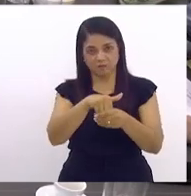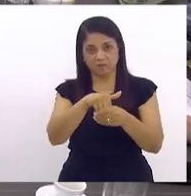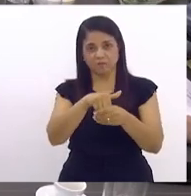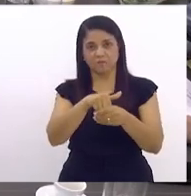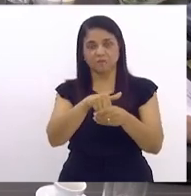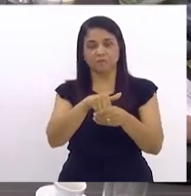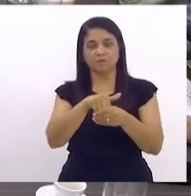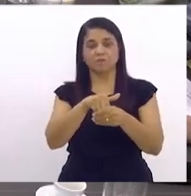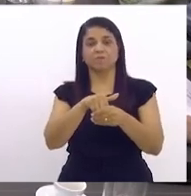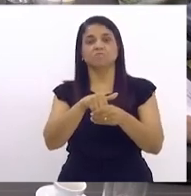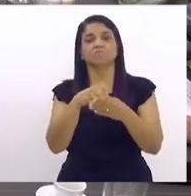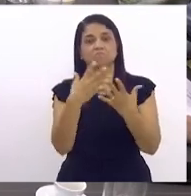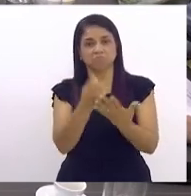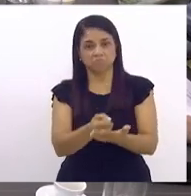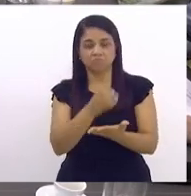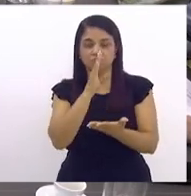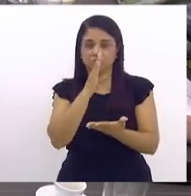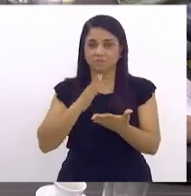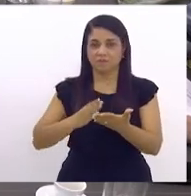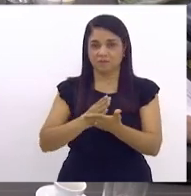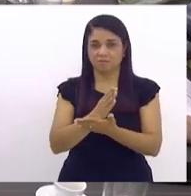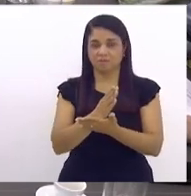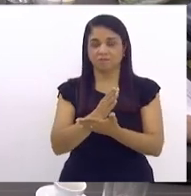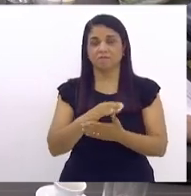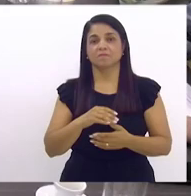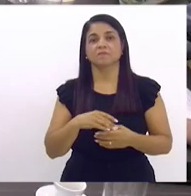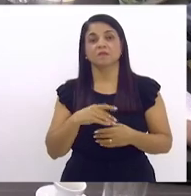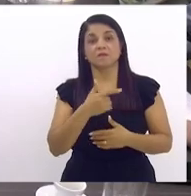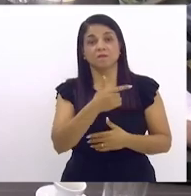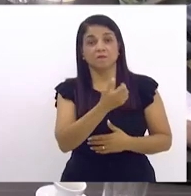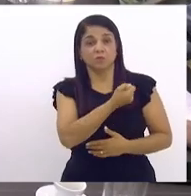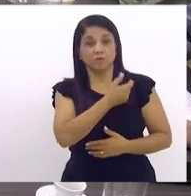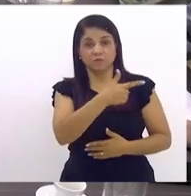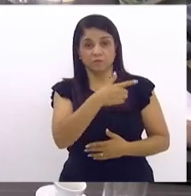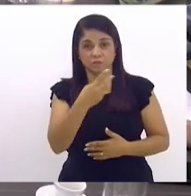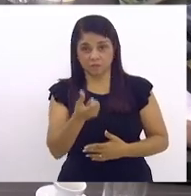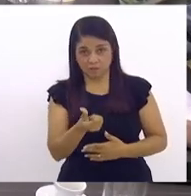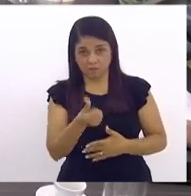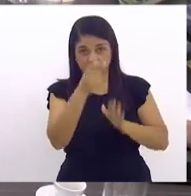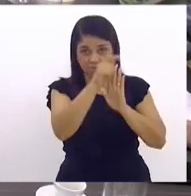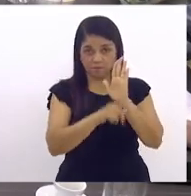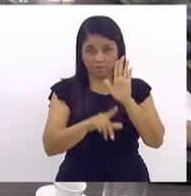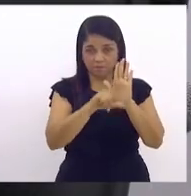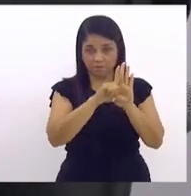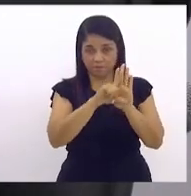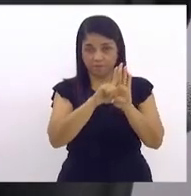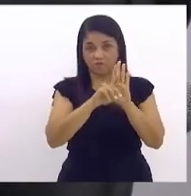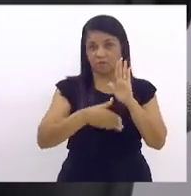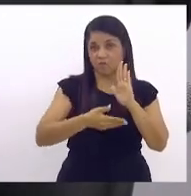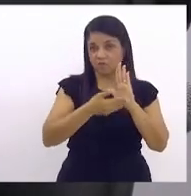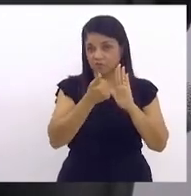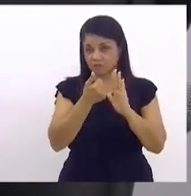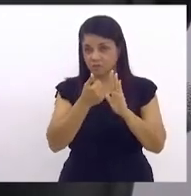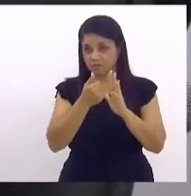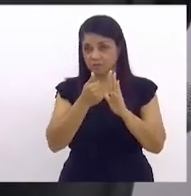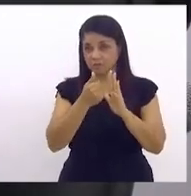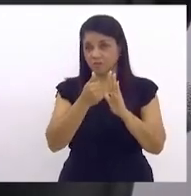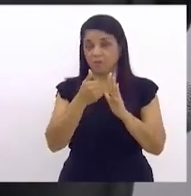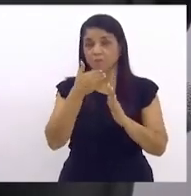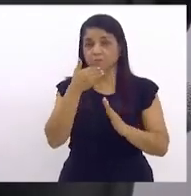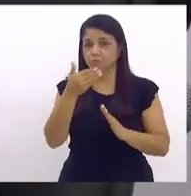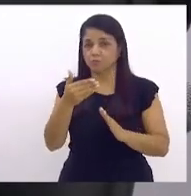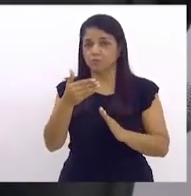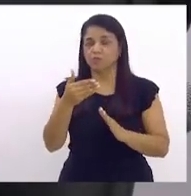que aprovam, permaneçam como estão. Aprovado. 26 da pauta. Foi retirado de pauta a pedido